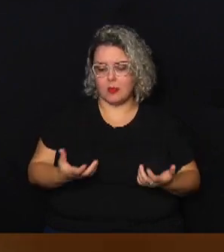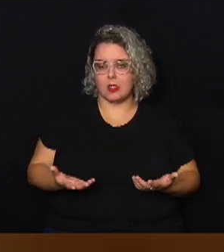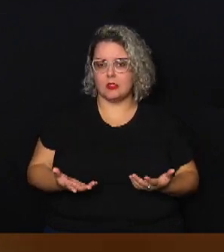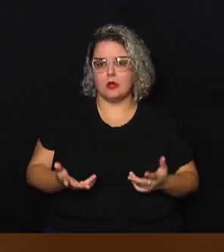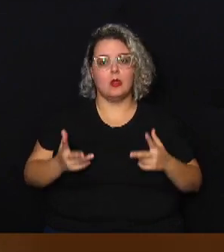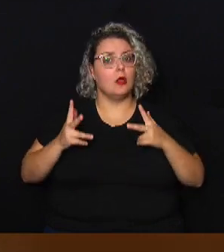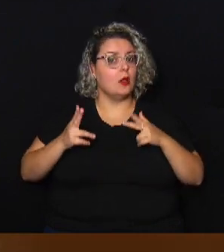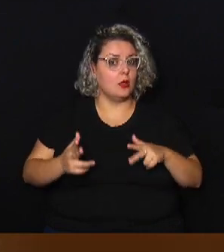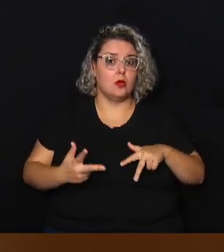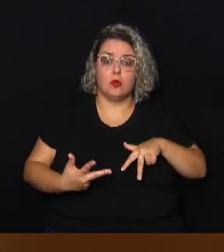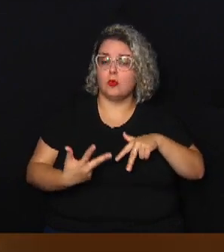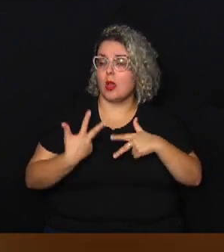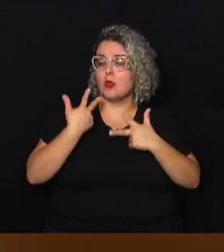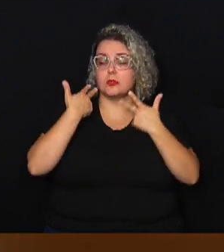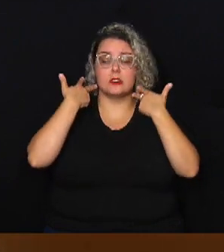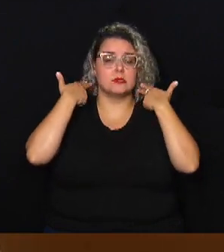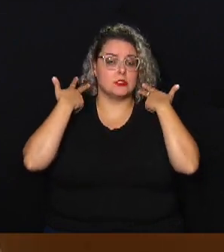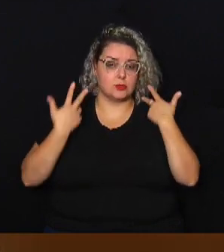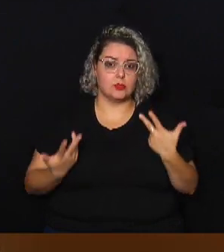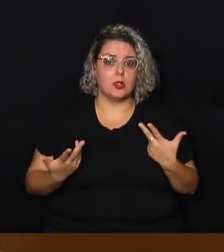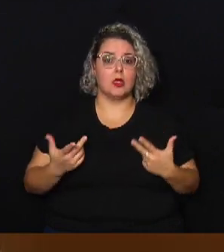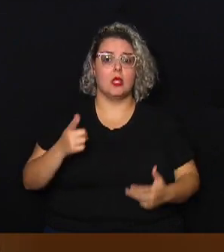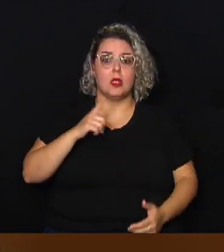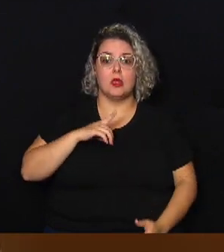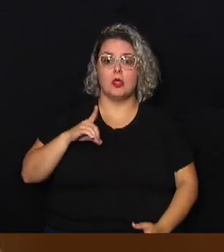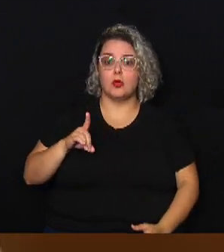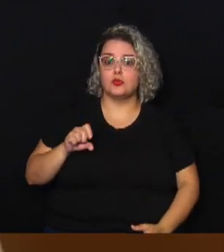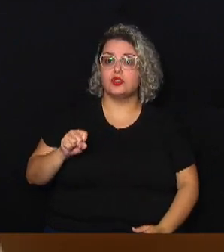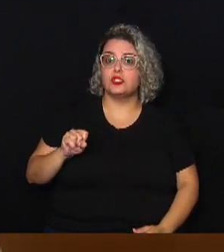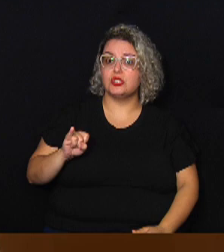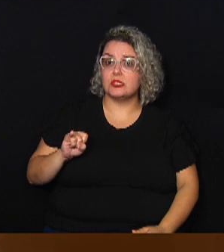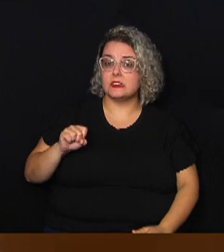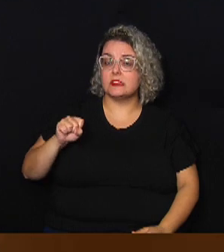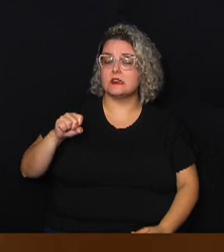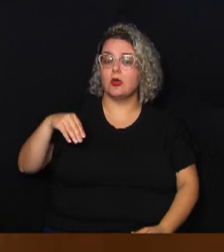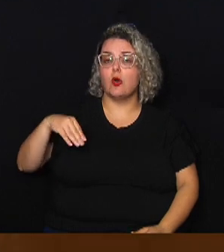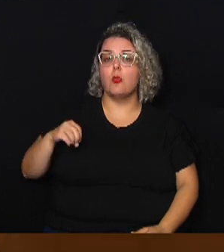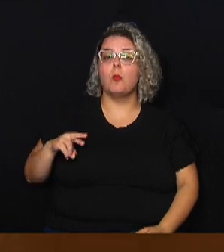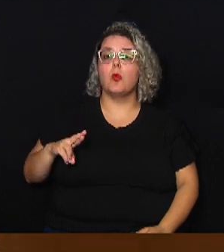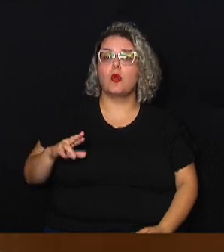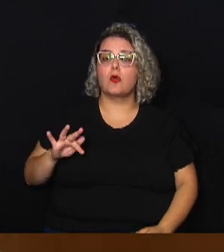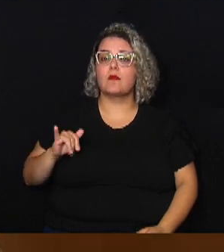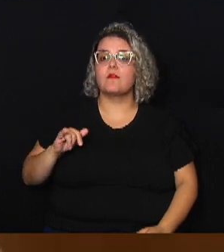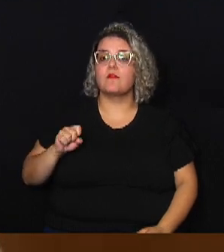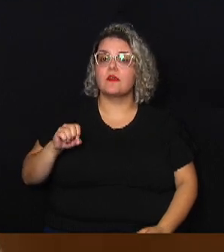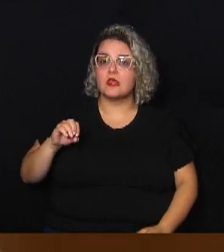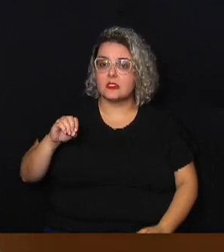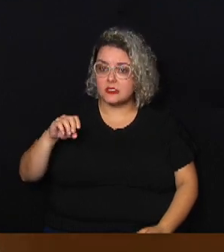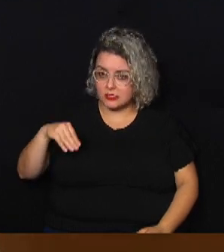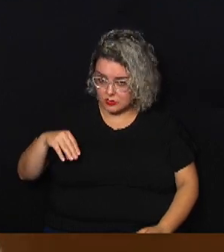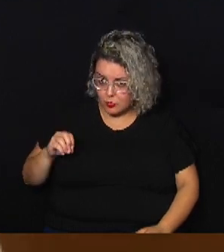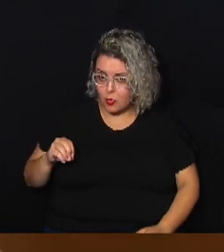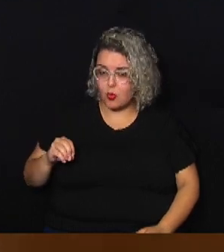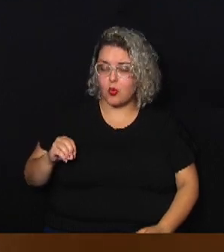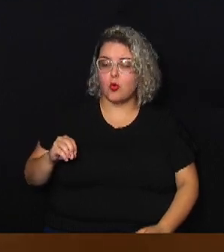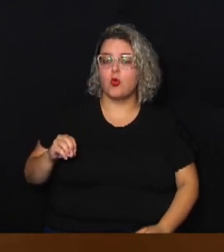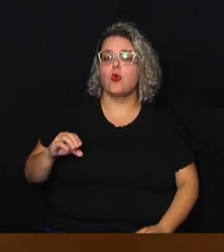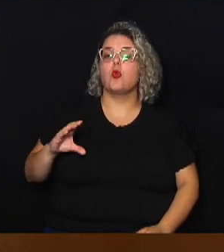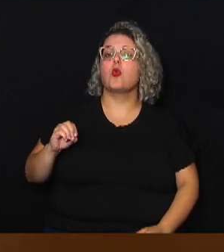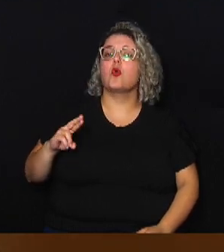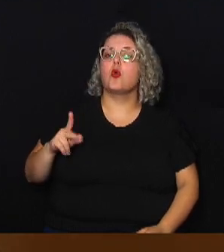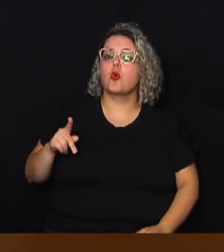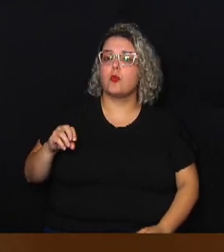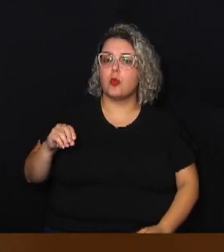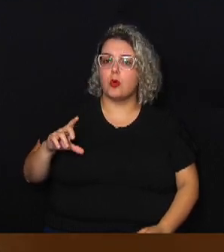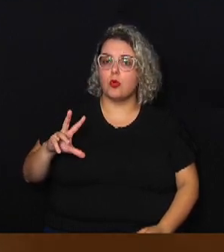cirurgia plástica, a gente tem o dismorfismo corporal, em que a paciente ela se enxerga de uma forma e se ela